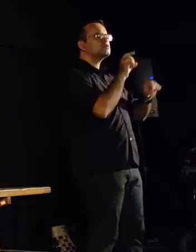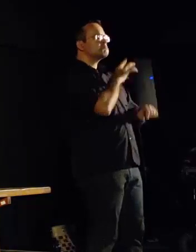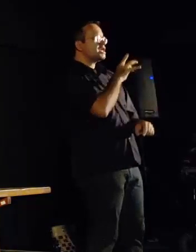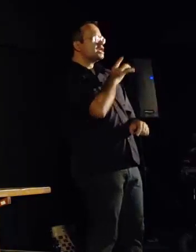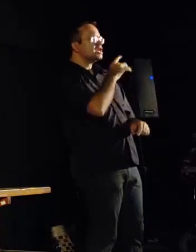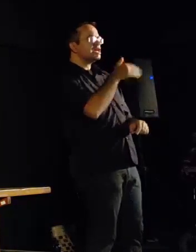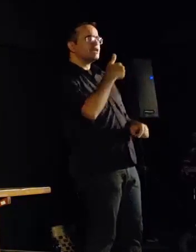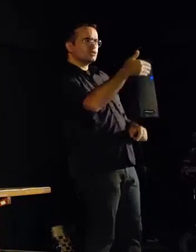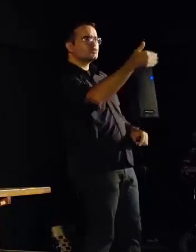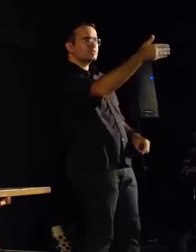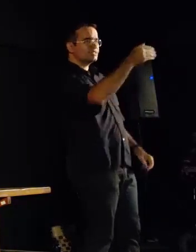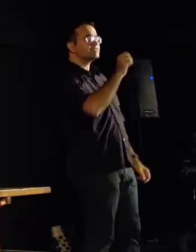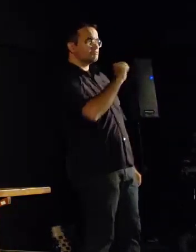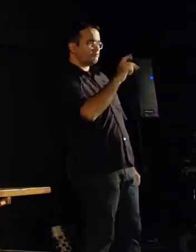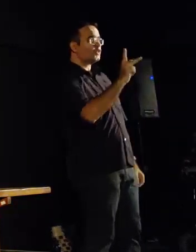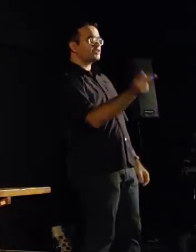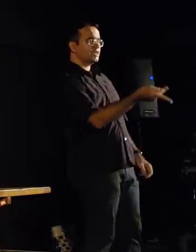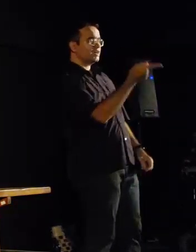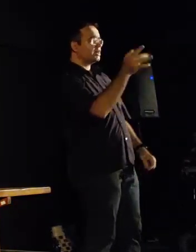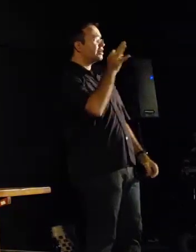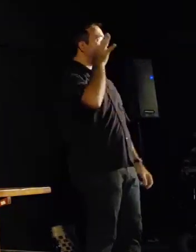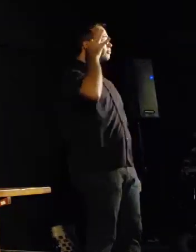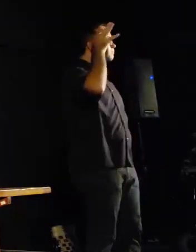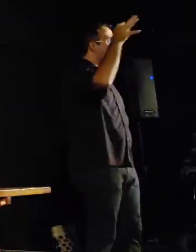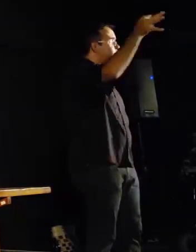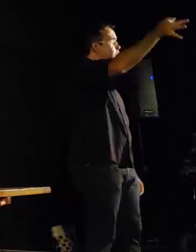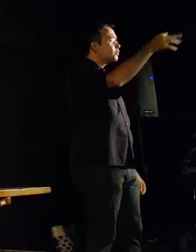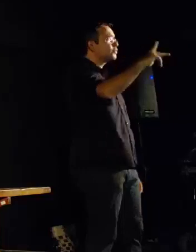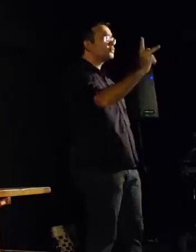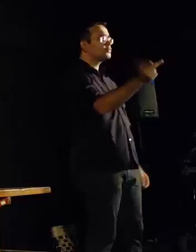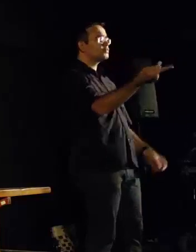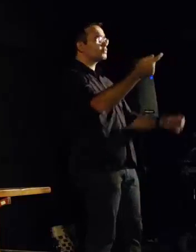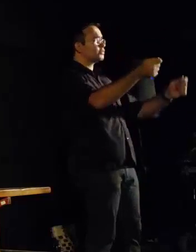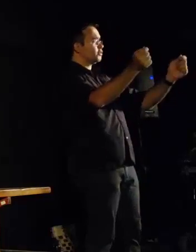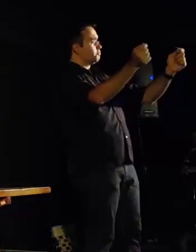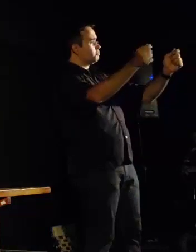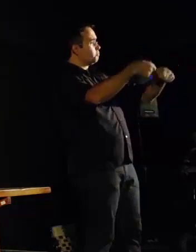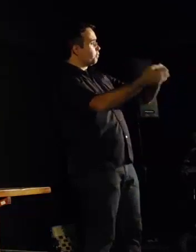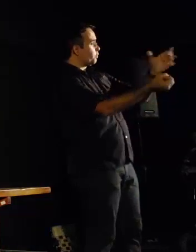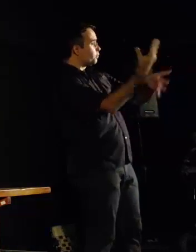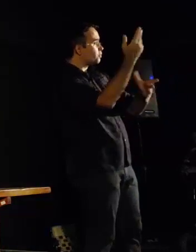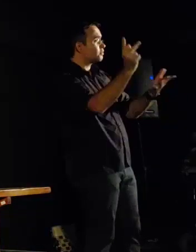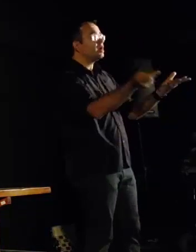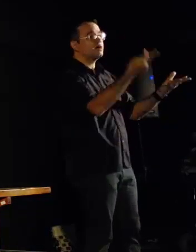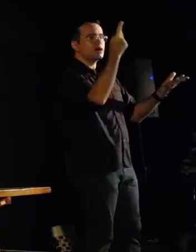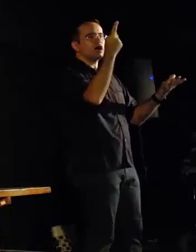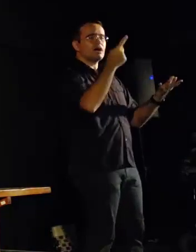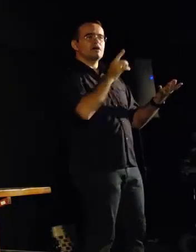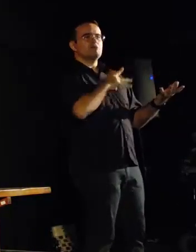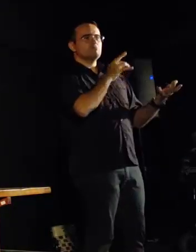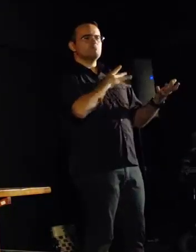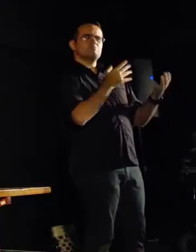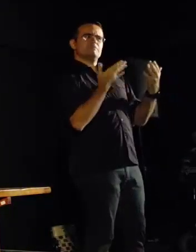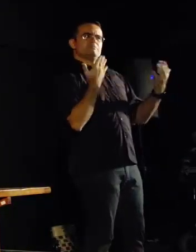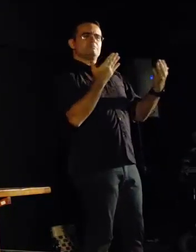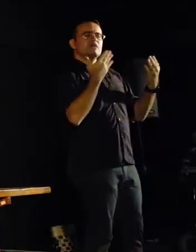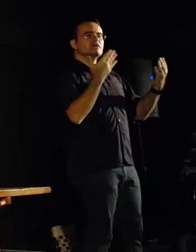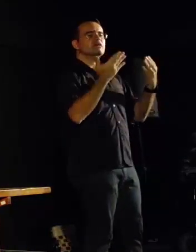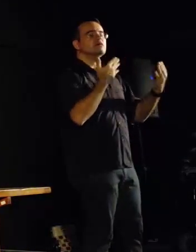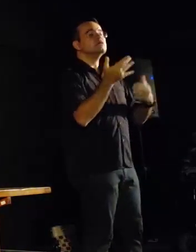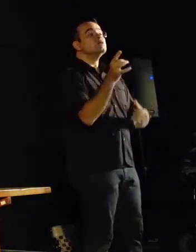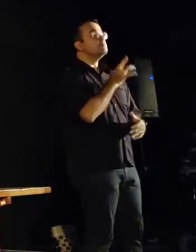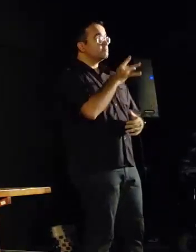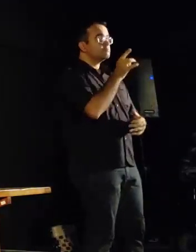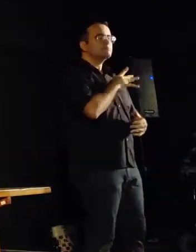que vem por aí, o medo de que futuro é possível, o que é que vai acontecer, não é? Aí esse sentimento de medo, ele é